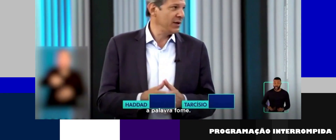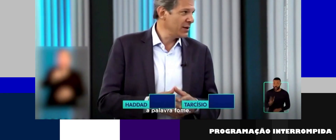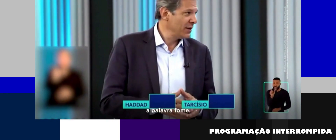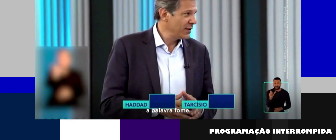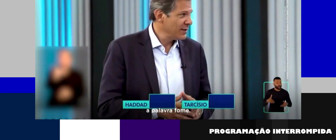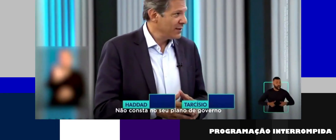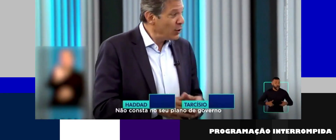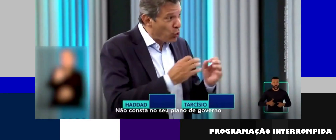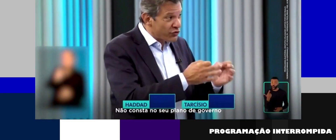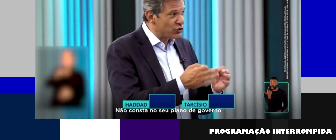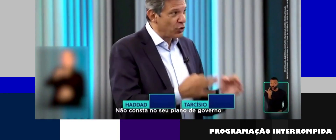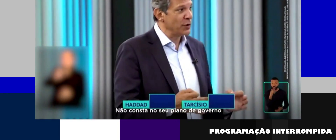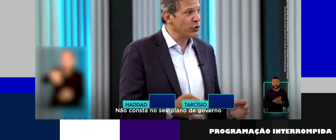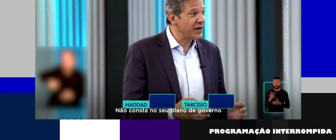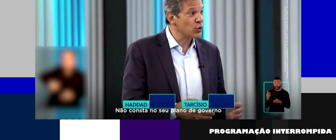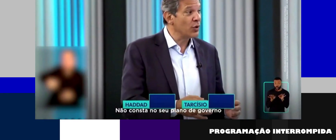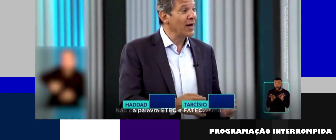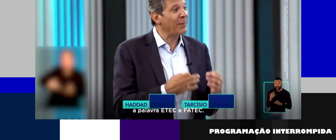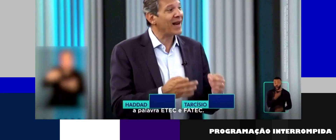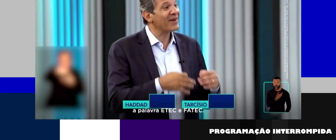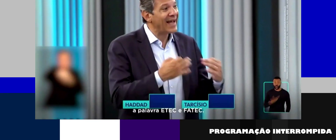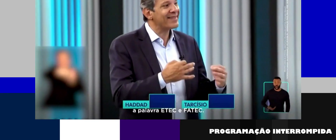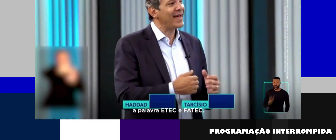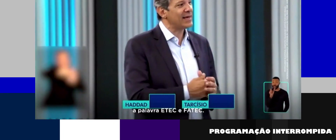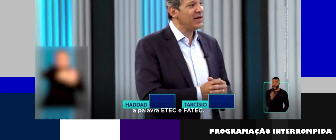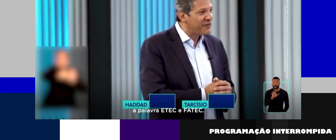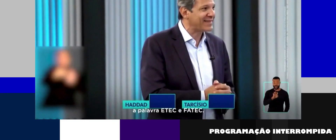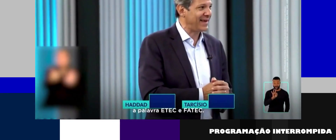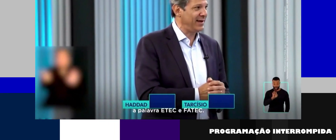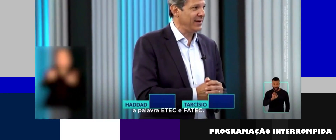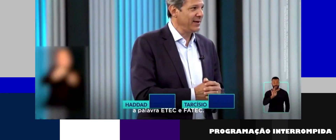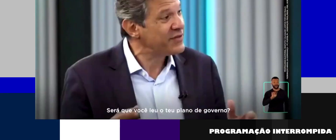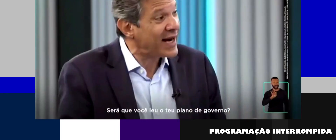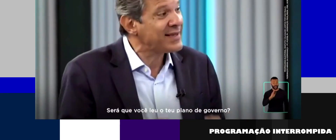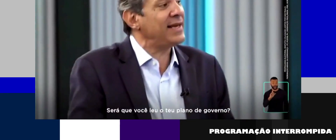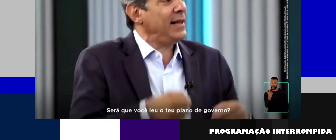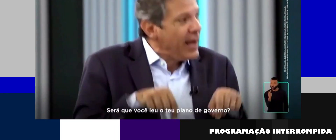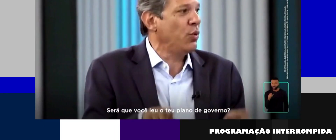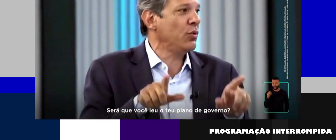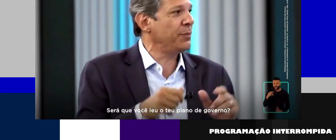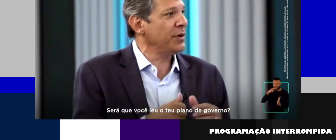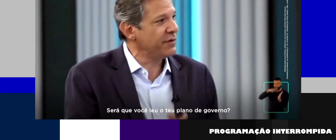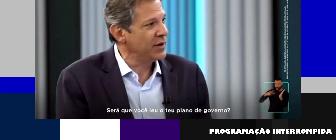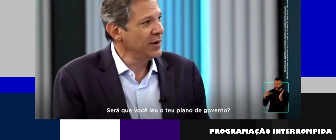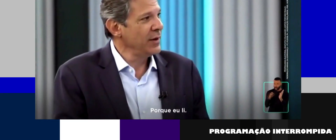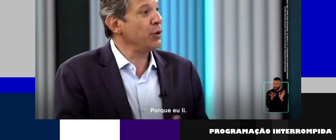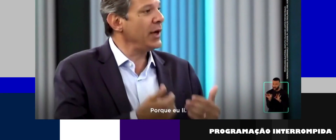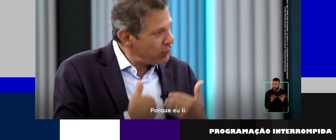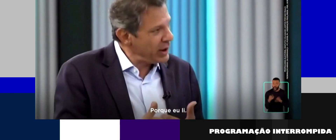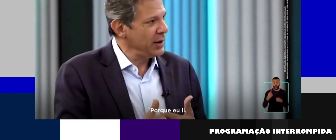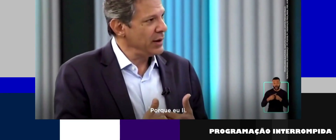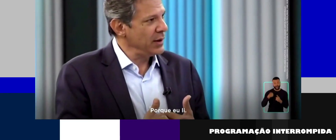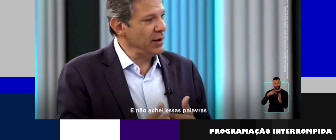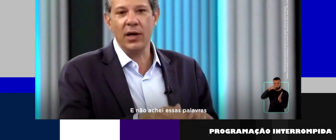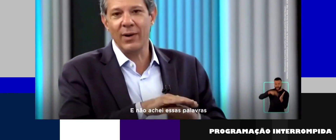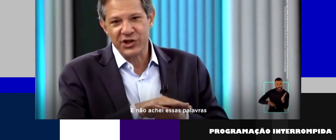fome. Não consta do seu plano de governo a palavra ETEC e FATEC. Será que você leu o teu plano de governo? Porque eu